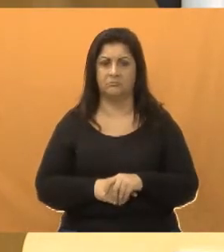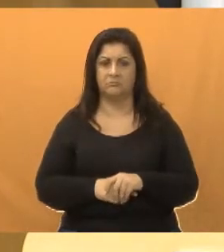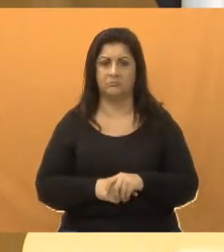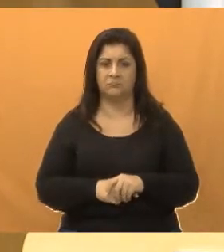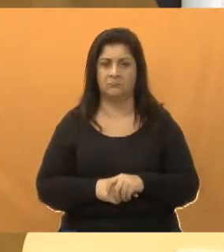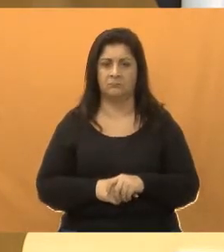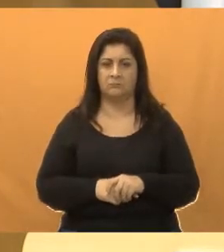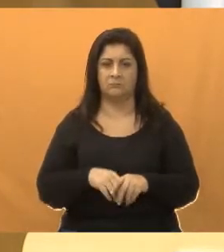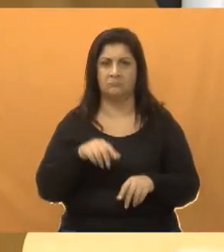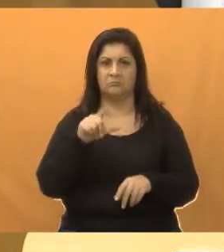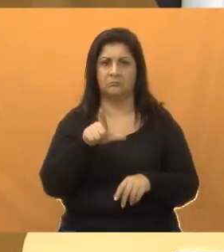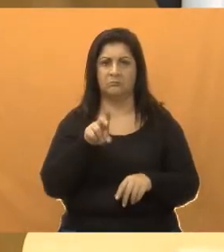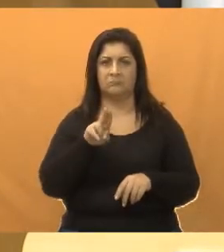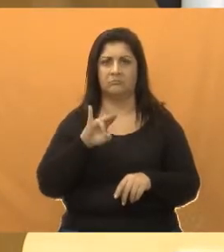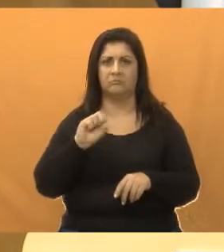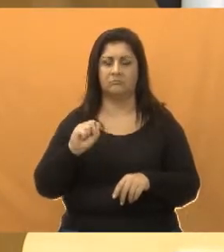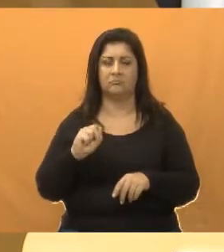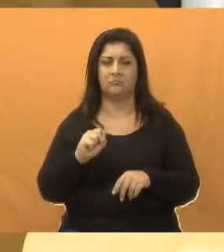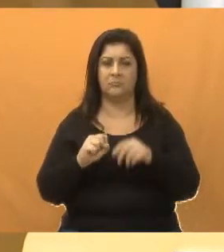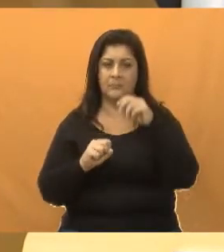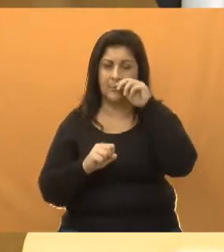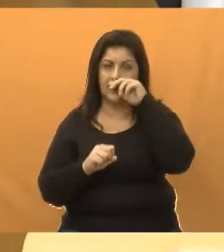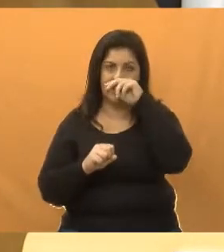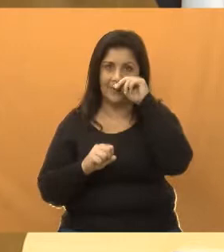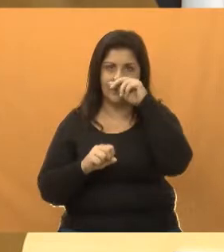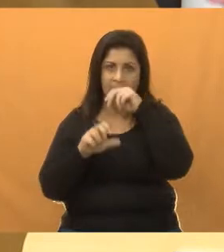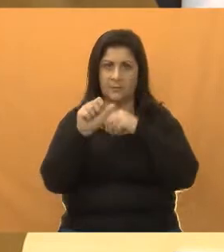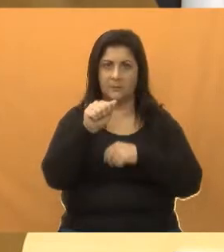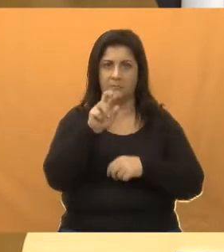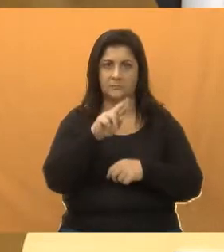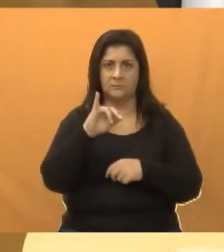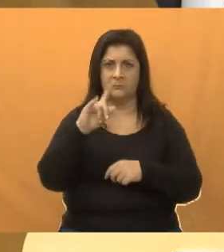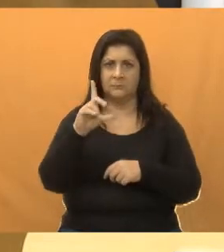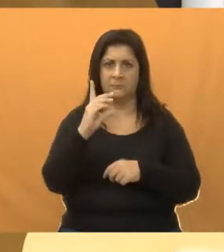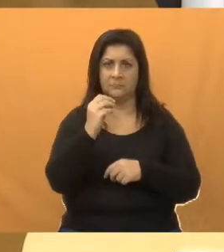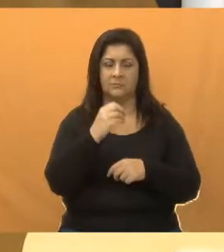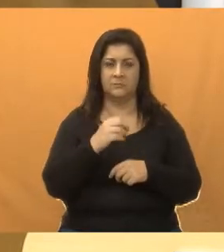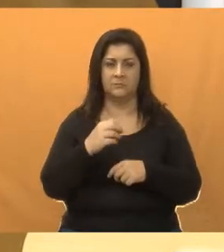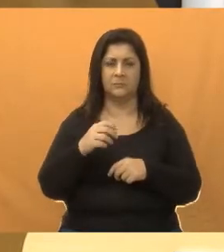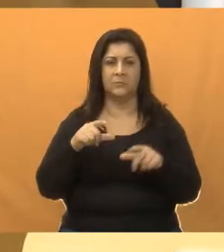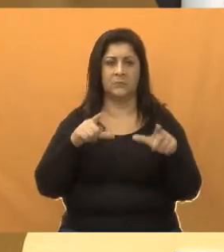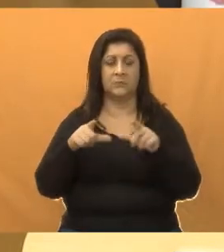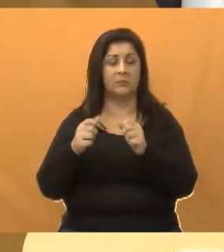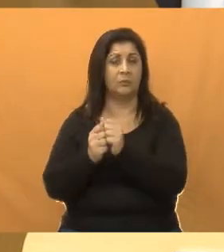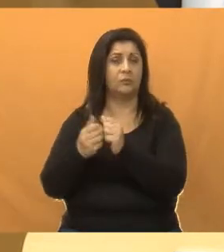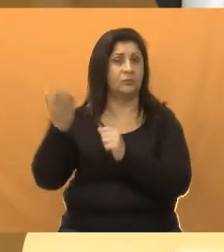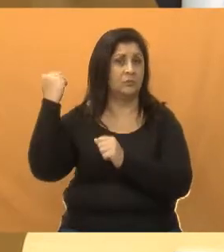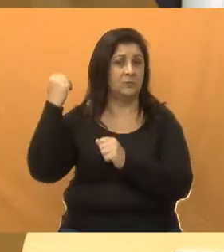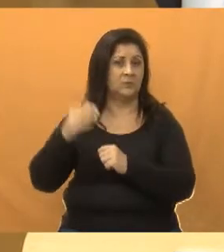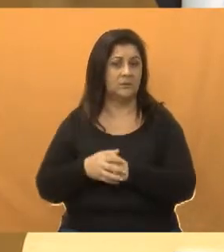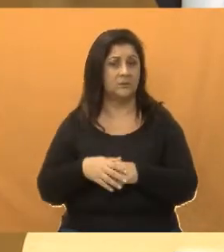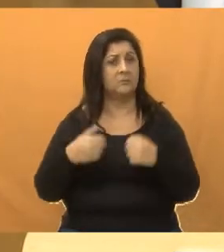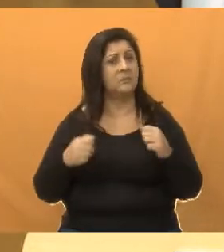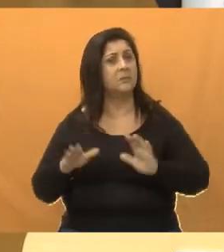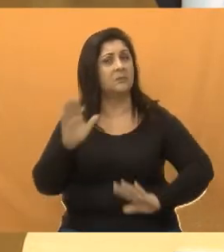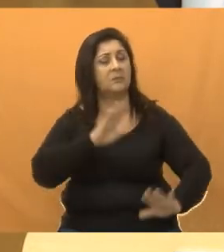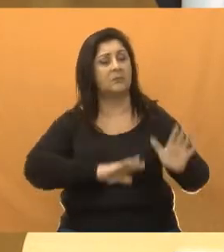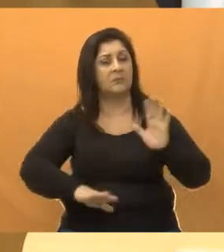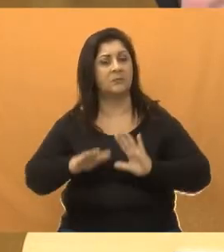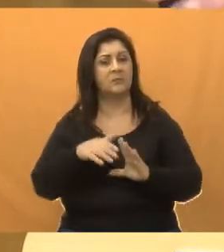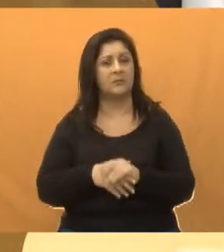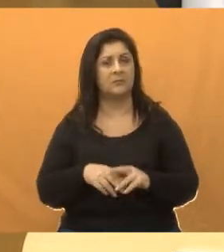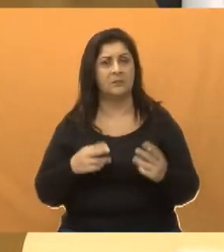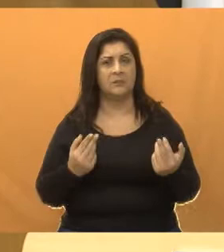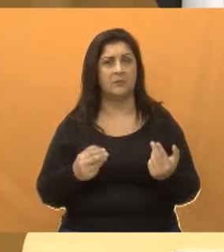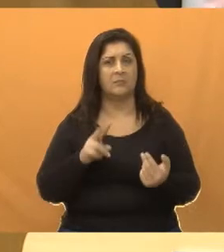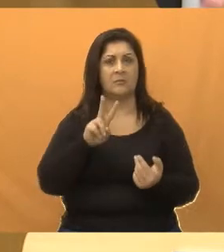amigo vereador Luiz Flávio e Arildo, que fizemos parte lá atrás, mas nós temos que tomar esse cuidado aqui, porque aqui, é como o vereador Valmir comentou,